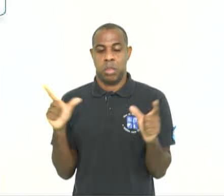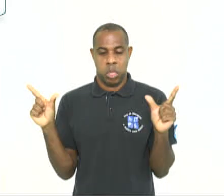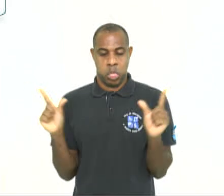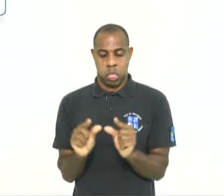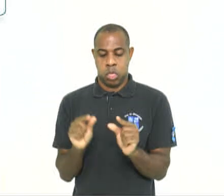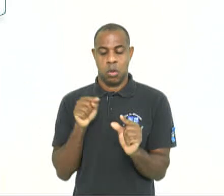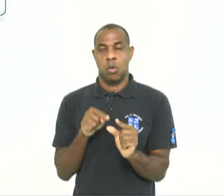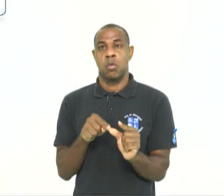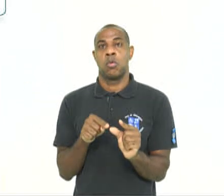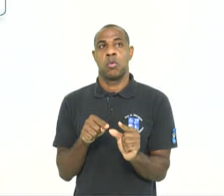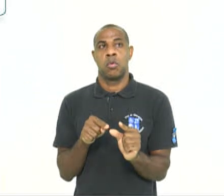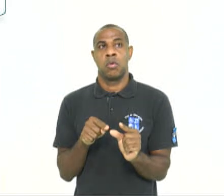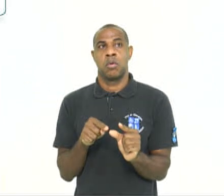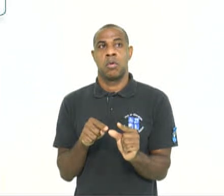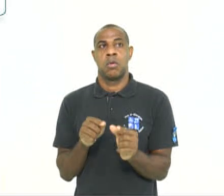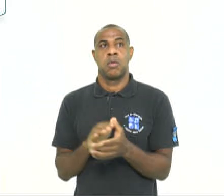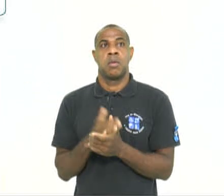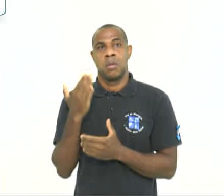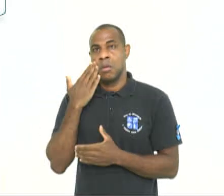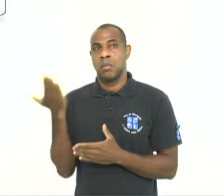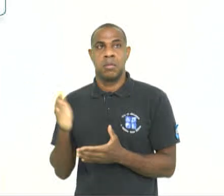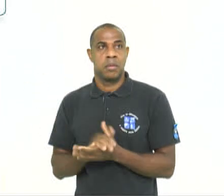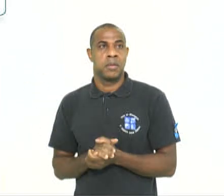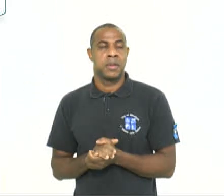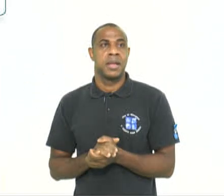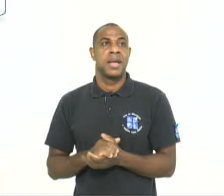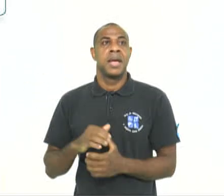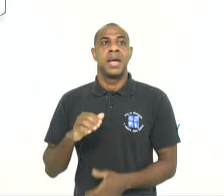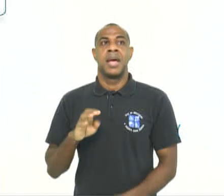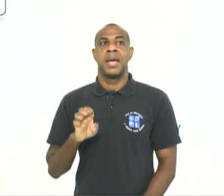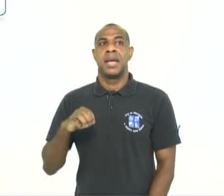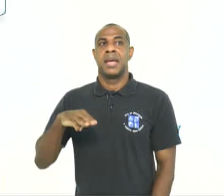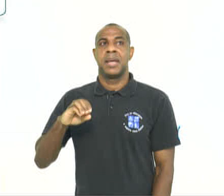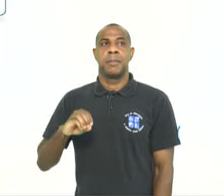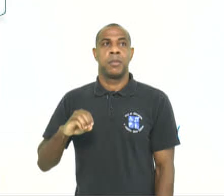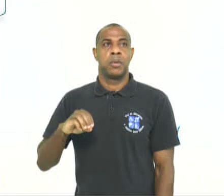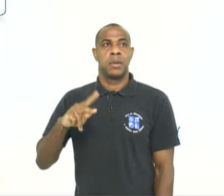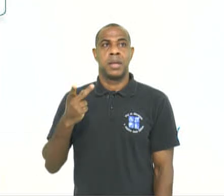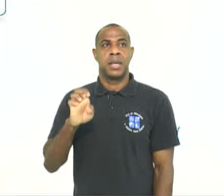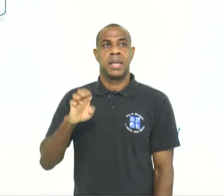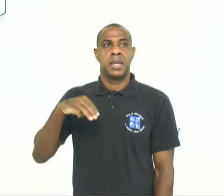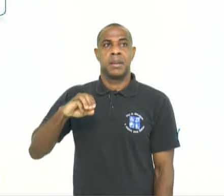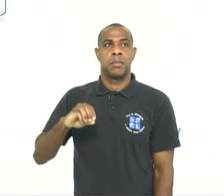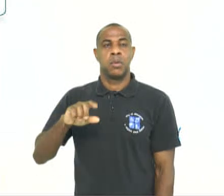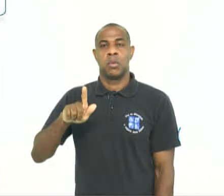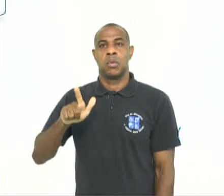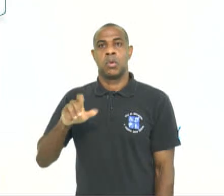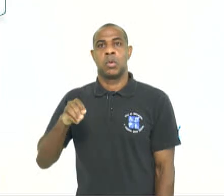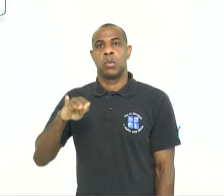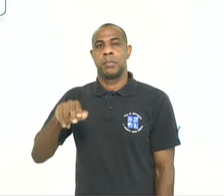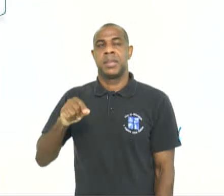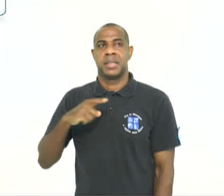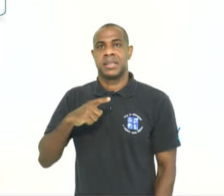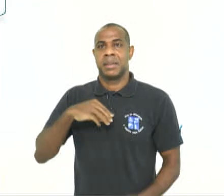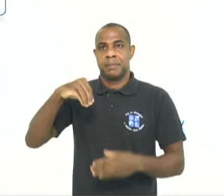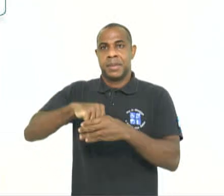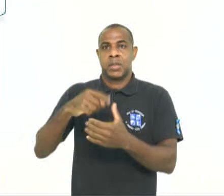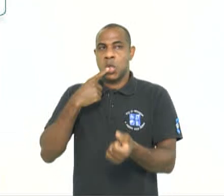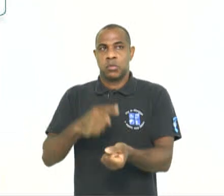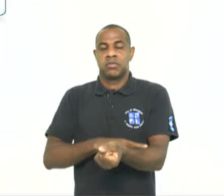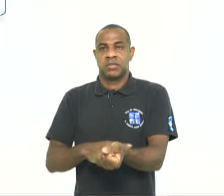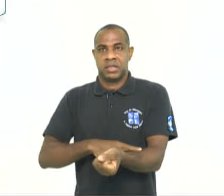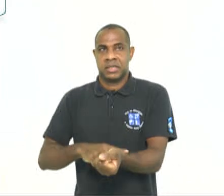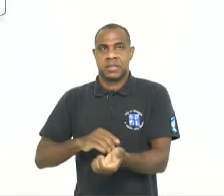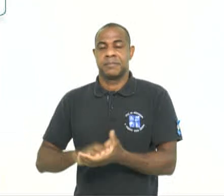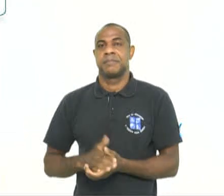na quantidade da hemoglobina presente no sangue. A hemoglobina está presente nas hemácias, portanto também perda de hemácias, né, uma diminuição nessa